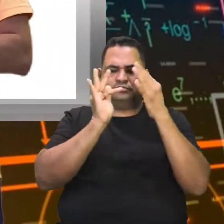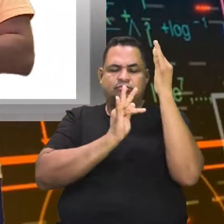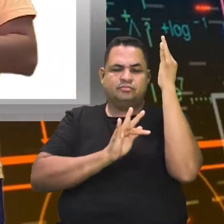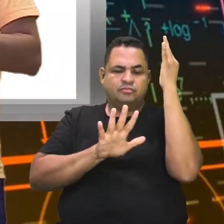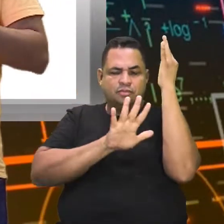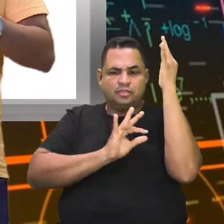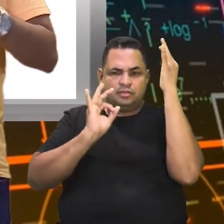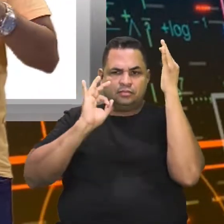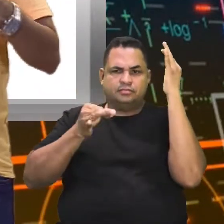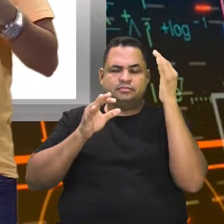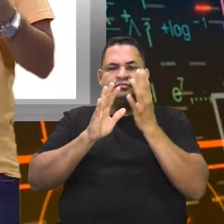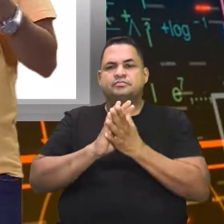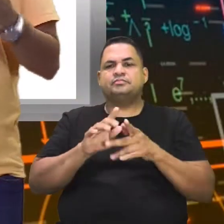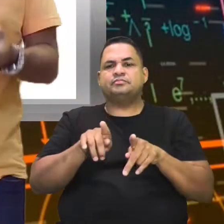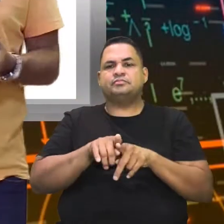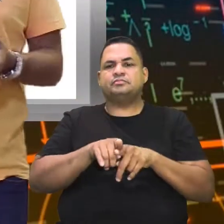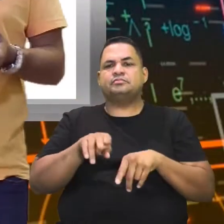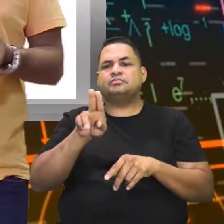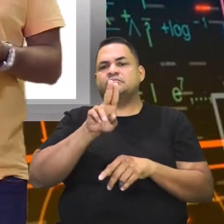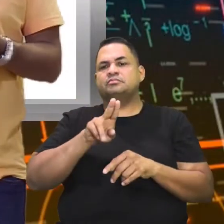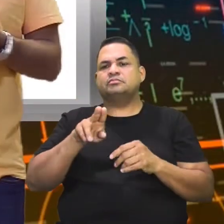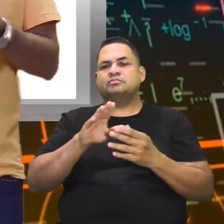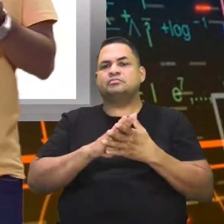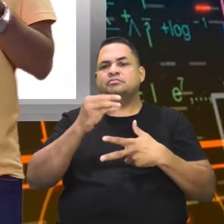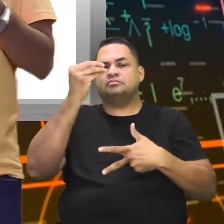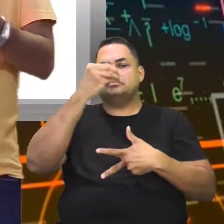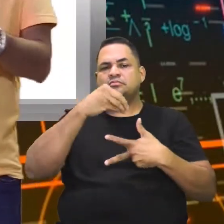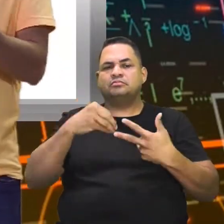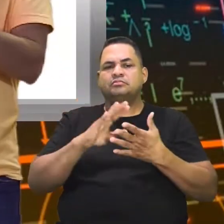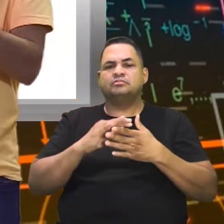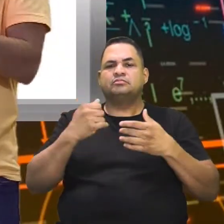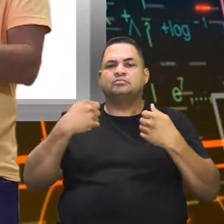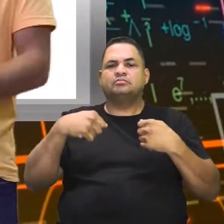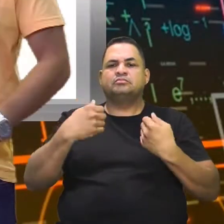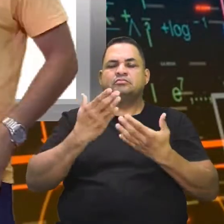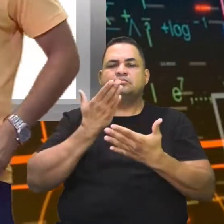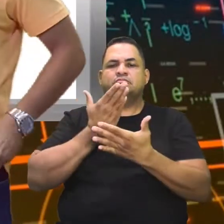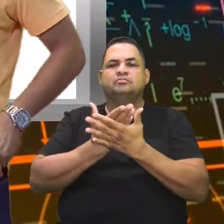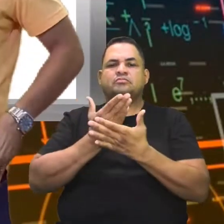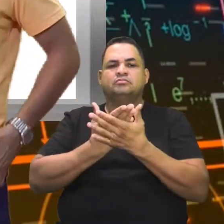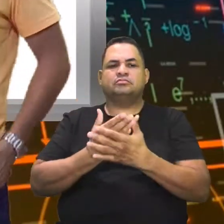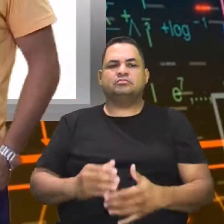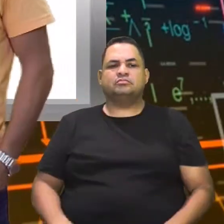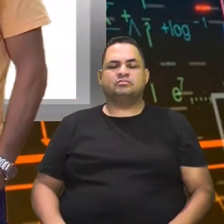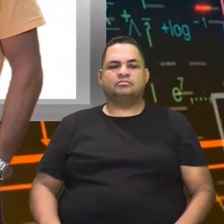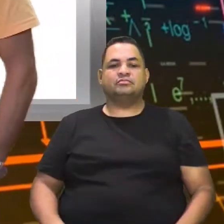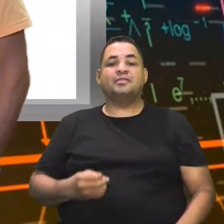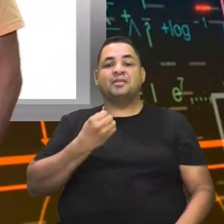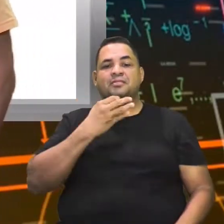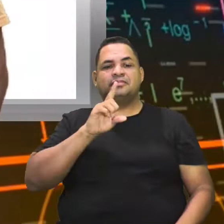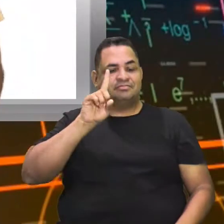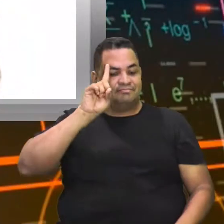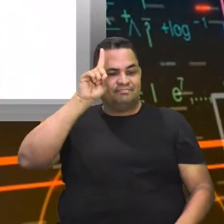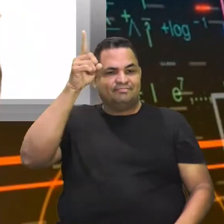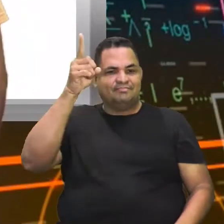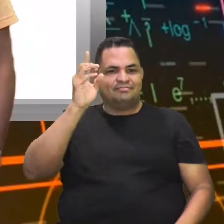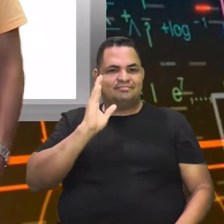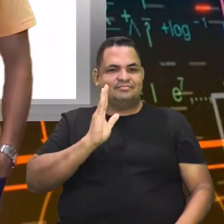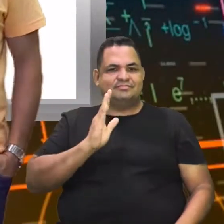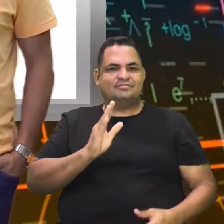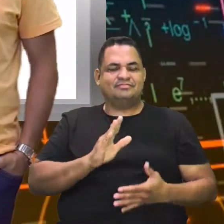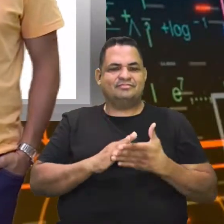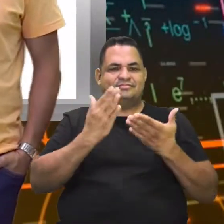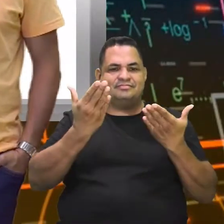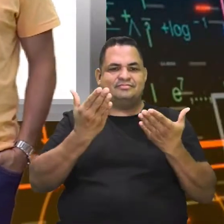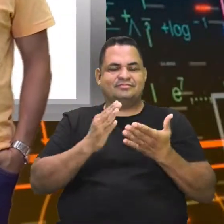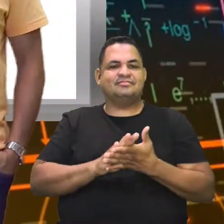função direitinho. E tem aplicações também no Enem, para que você possa estar já estudando. Menino, boa ideia, né? A gente já passou pelo primeiro